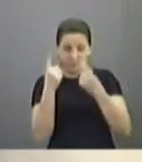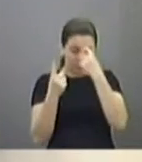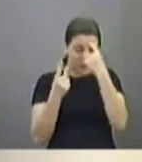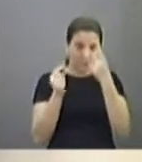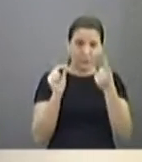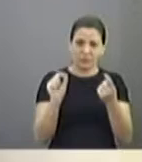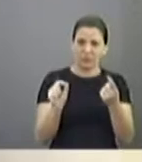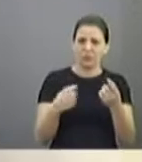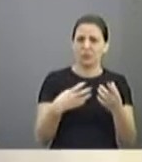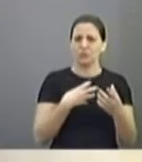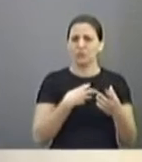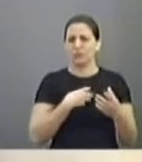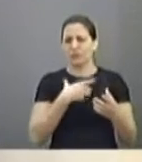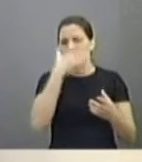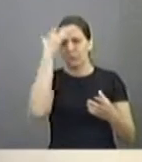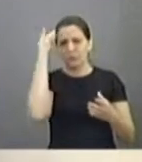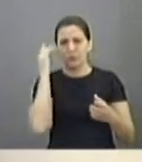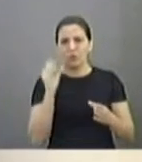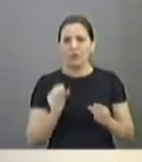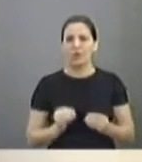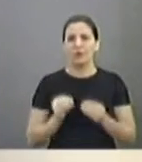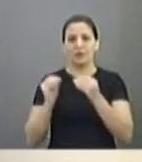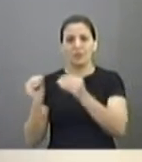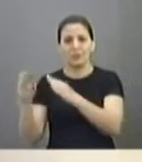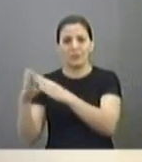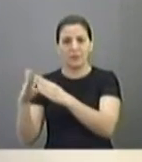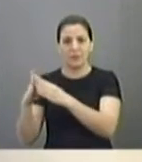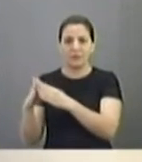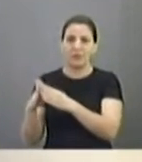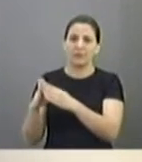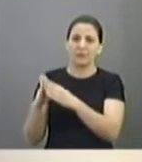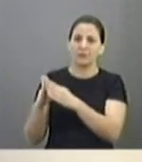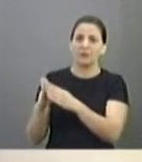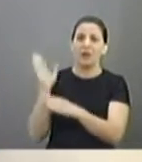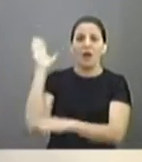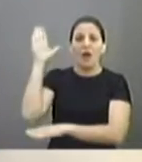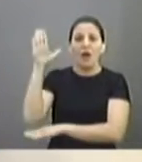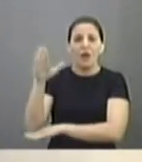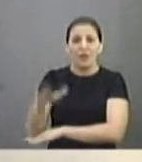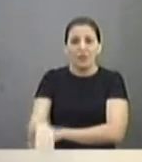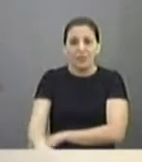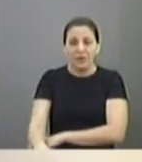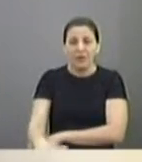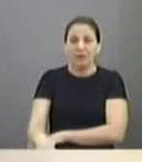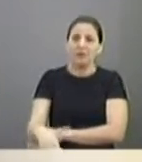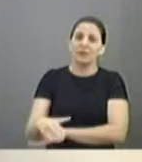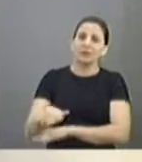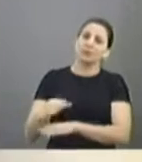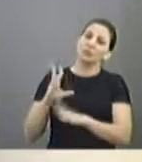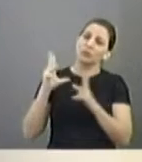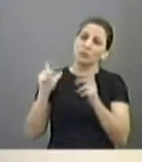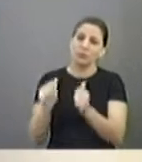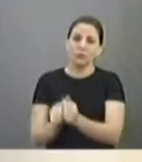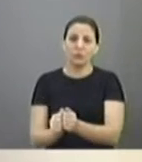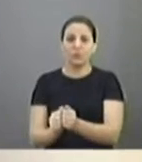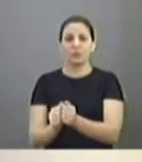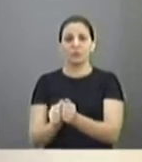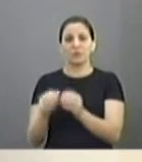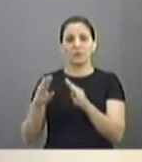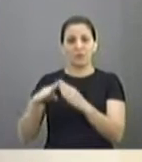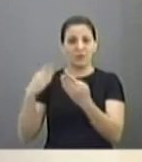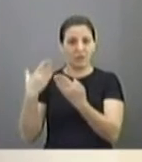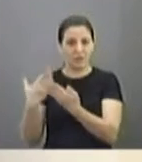inclusive, dessas funcionárias e leva para casa, e lá fica a tarde inteira na casa dessa pessoa que ele levou embora, depois sai,